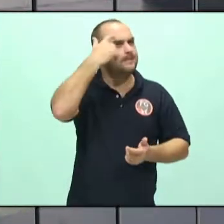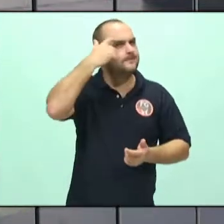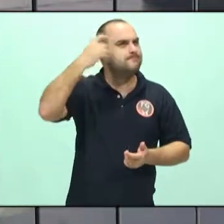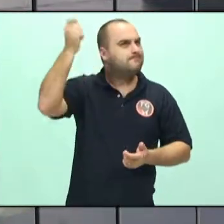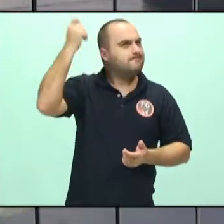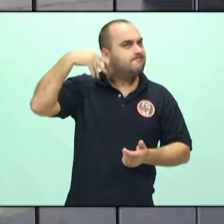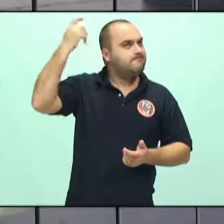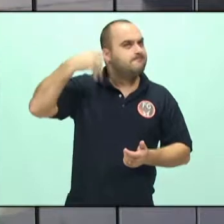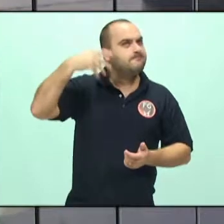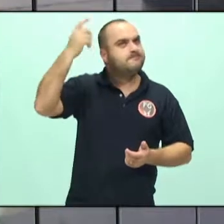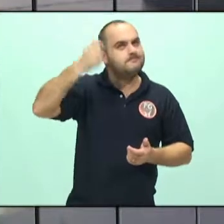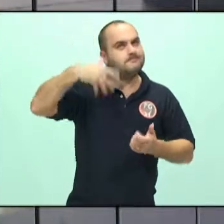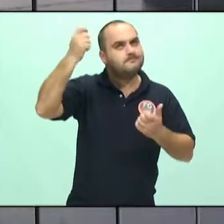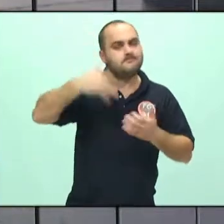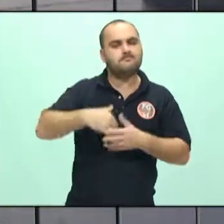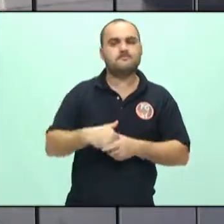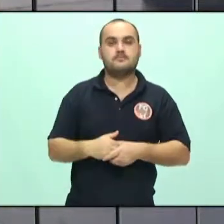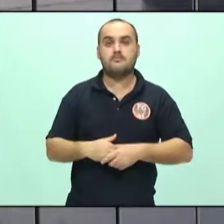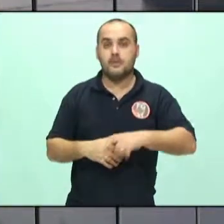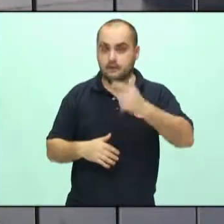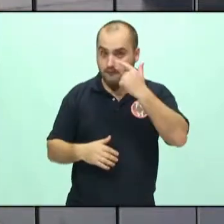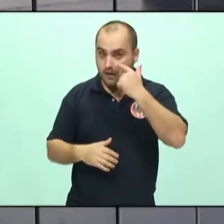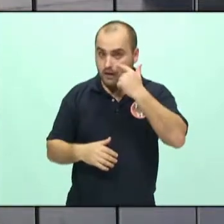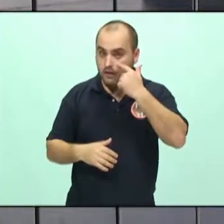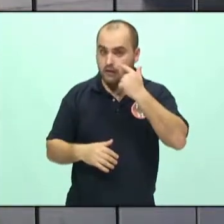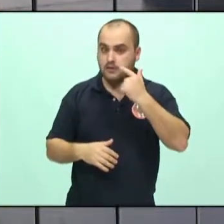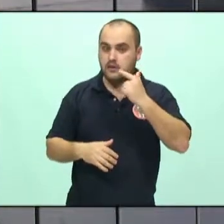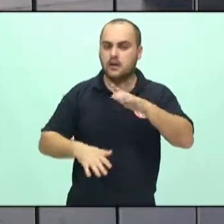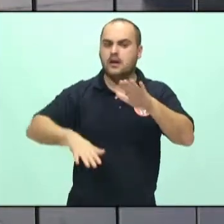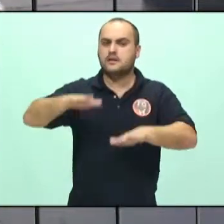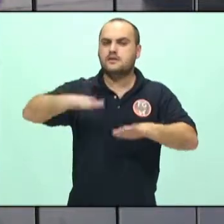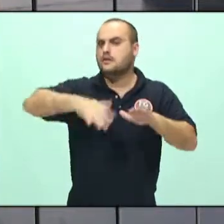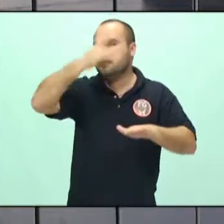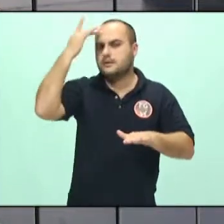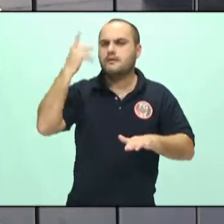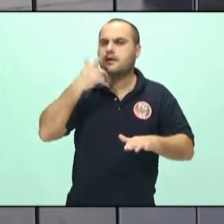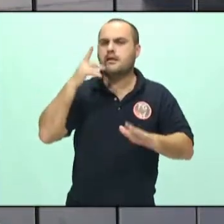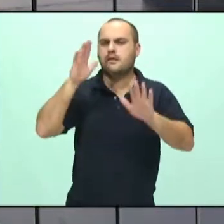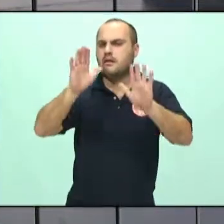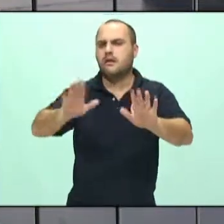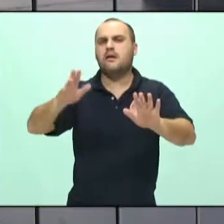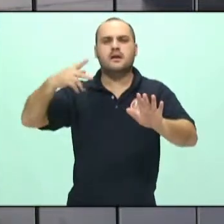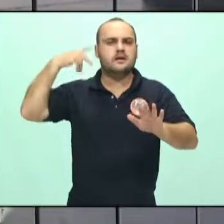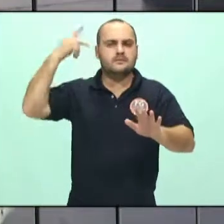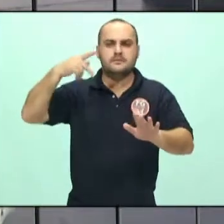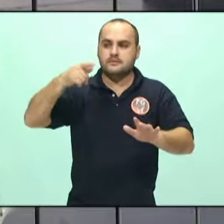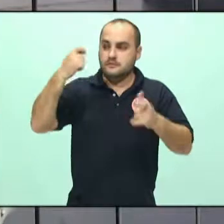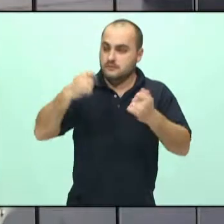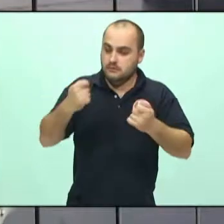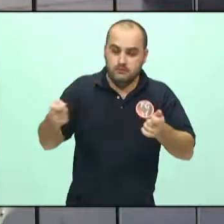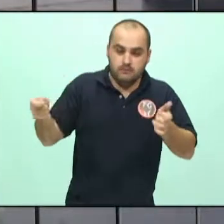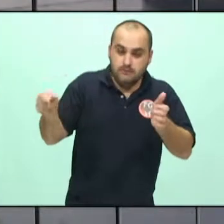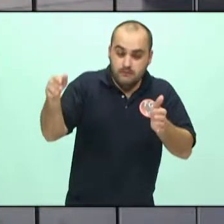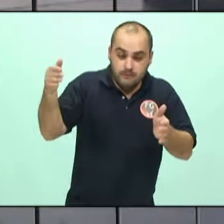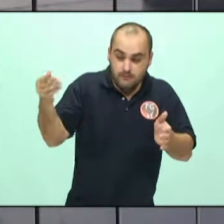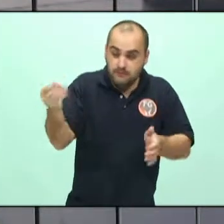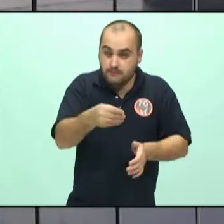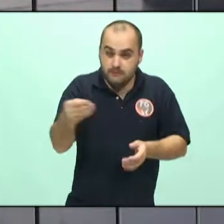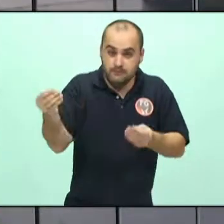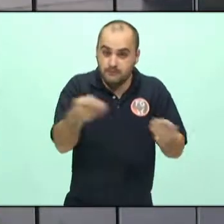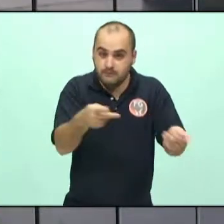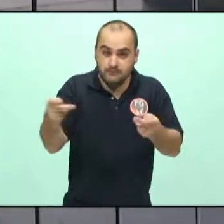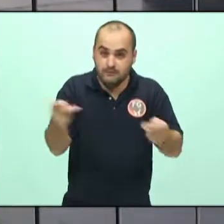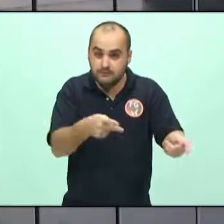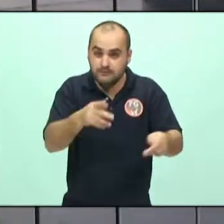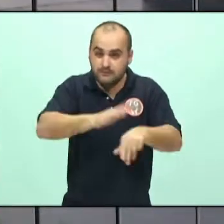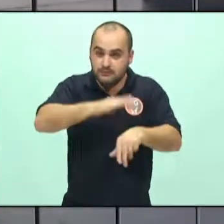Aí tu vê que de uma coisa, olha como vira. Às vezes a pessoa diz, vereador, pô, não, tem que vir mais aqui. Não dá para a gente